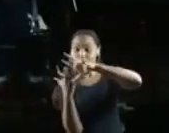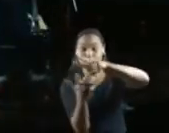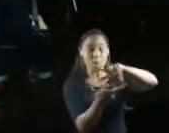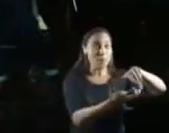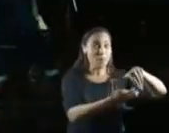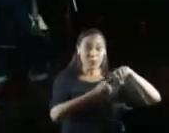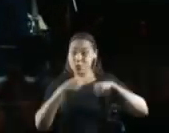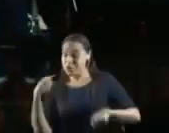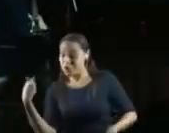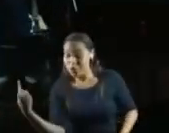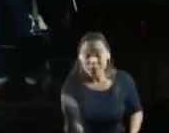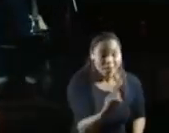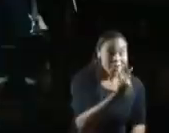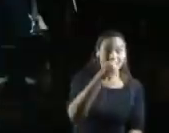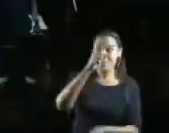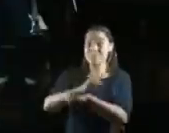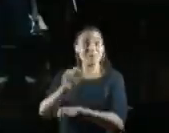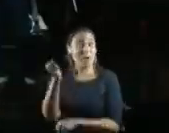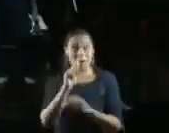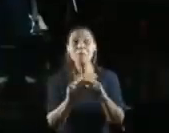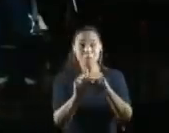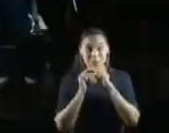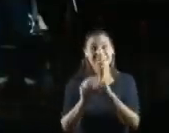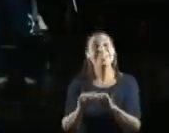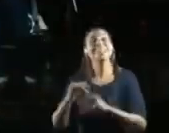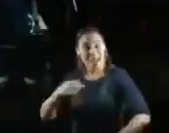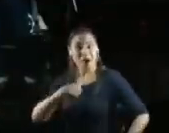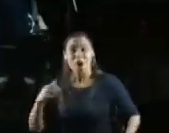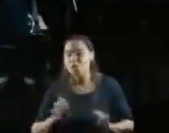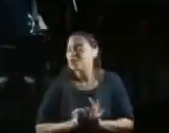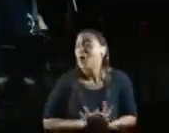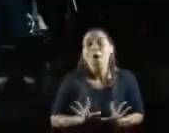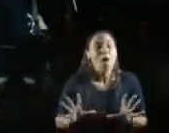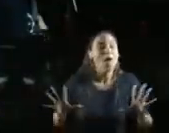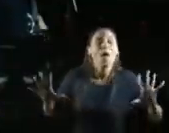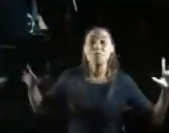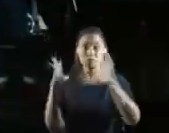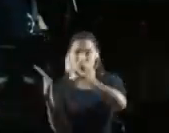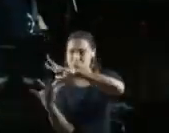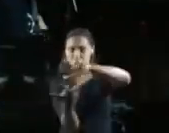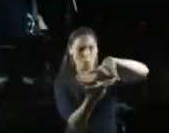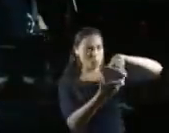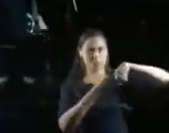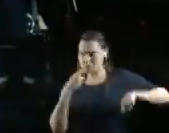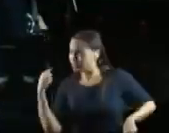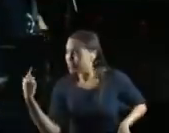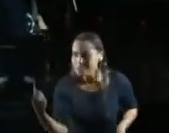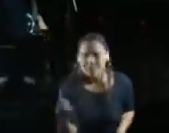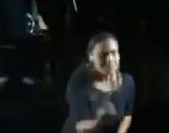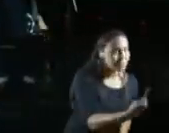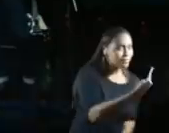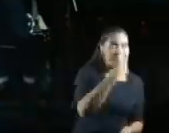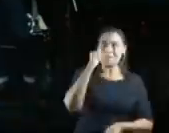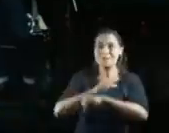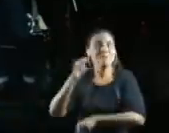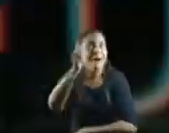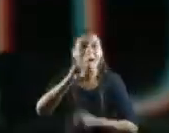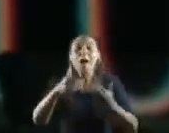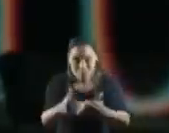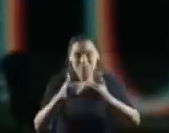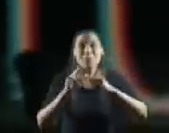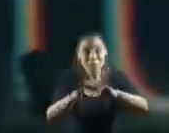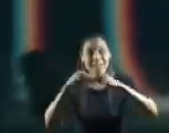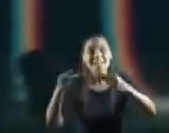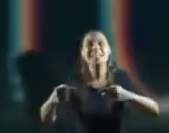para de girar. Por isso eu sou tonto. O mundo não para de girar. Por isso